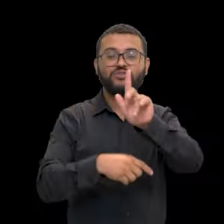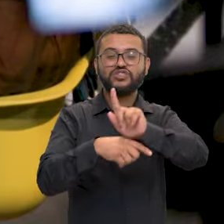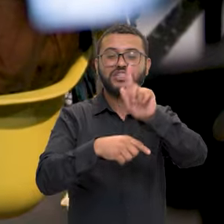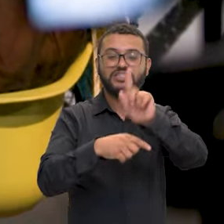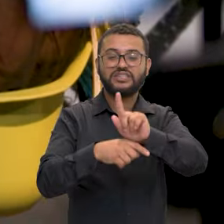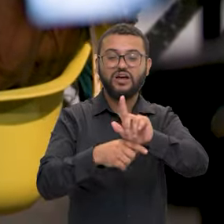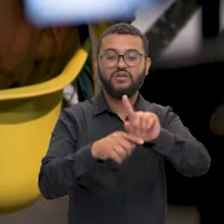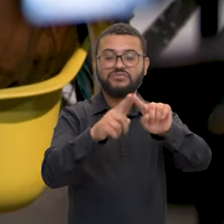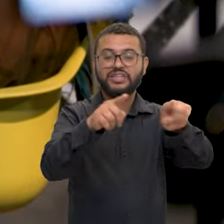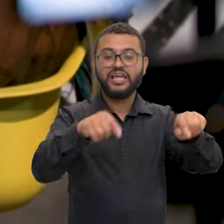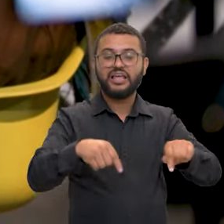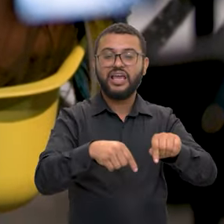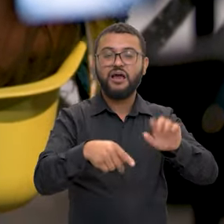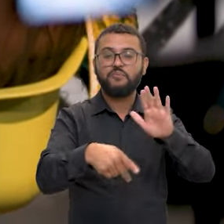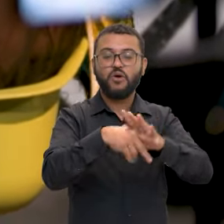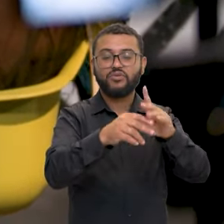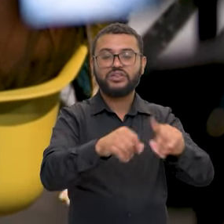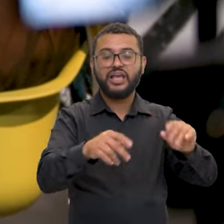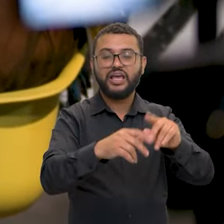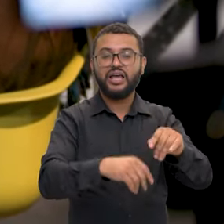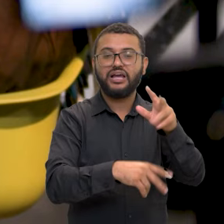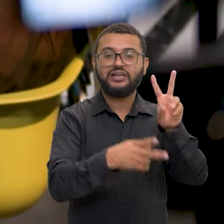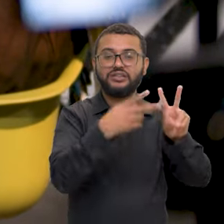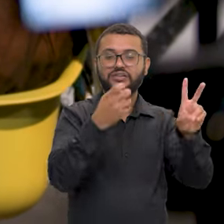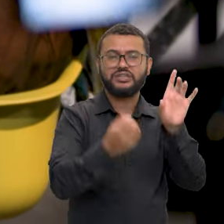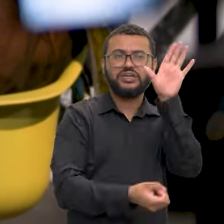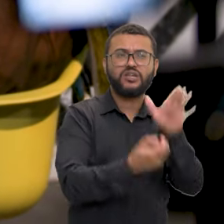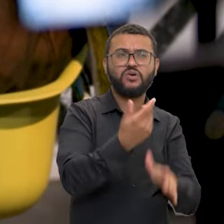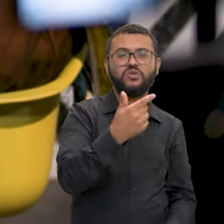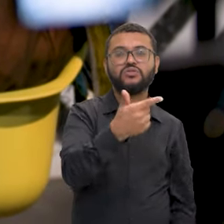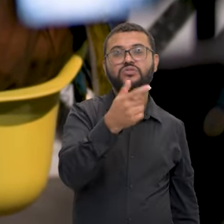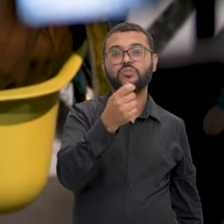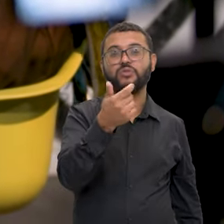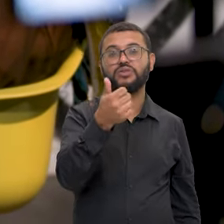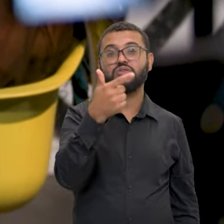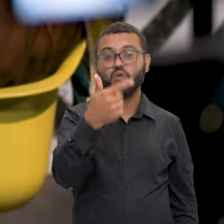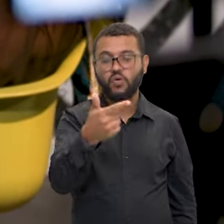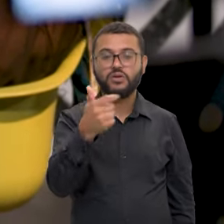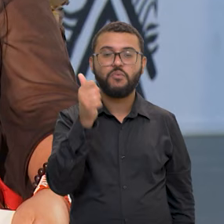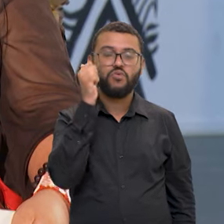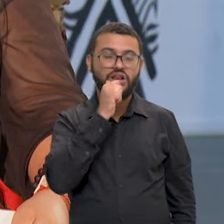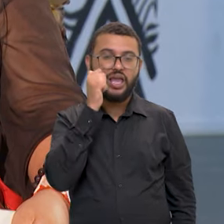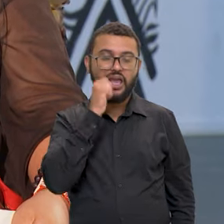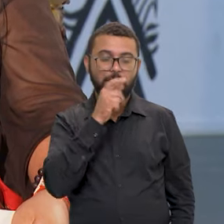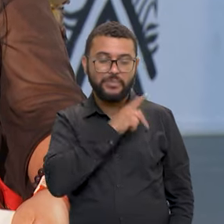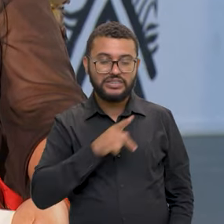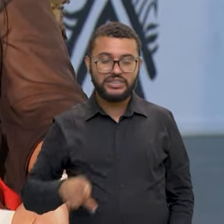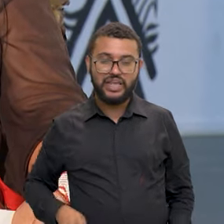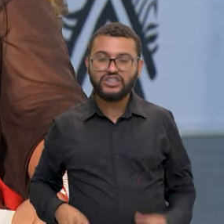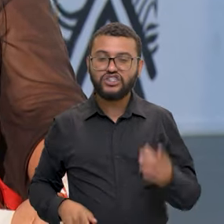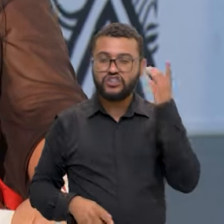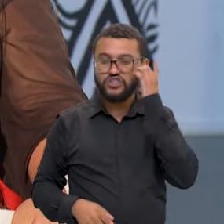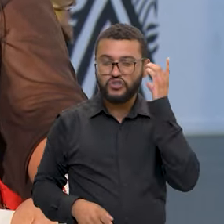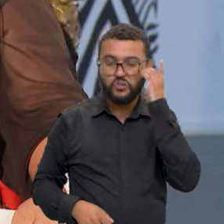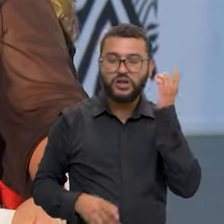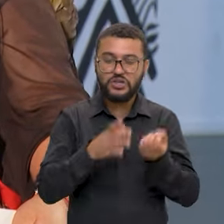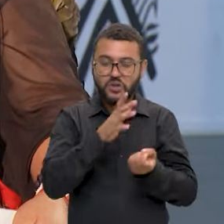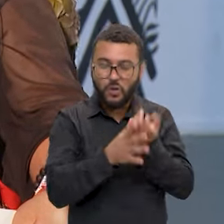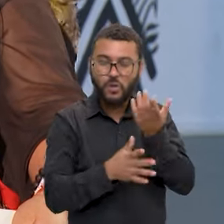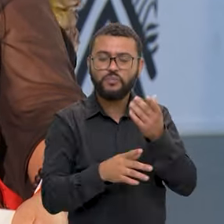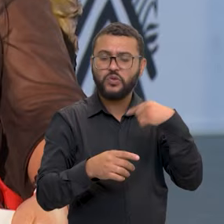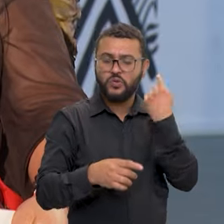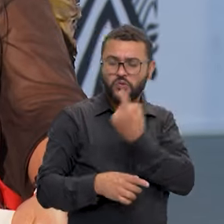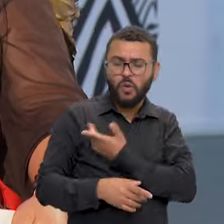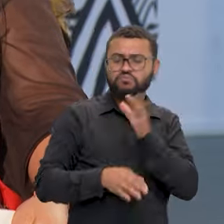Territorial das Terras Indígenas, que foi criada em 2012, ainda pela presidenta Dilma, e a gente trabalhou